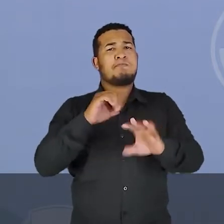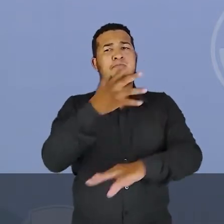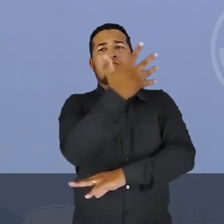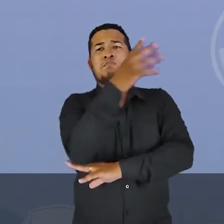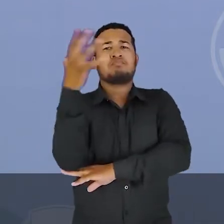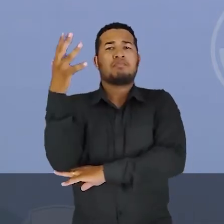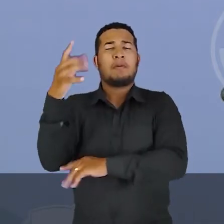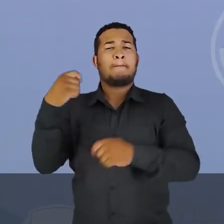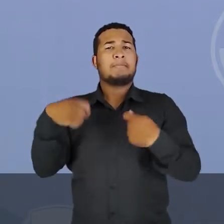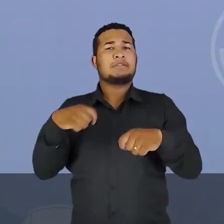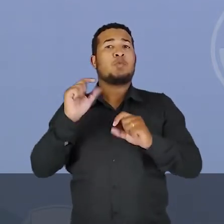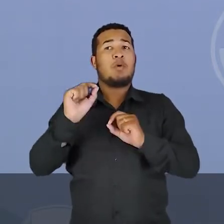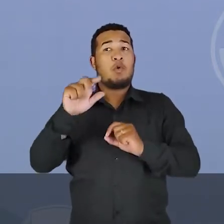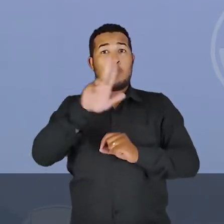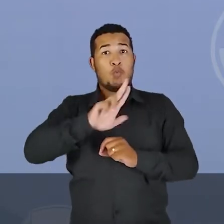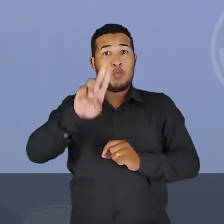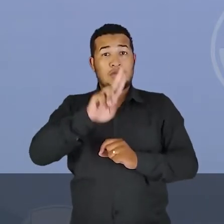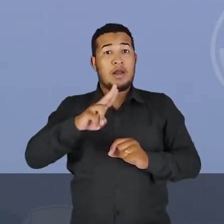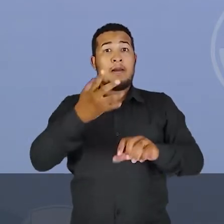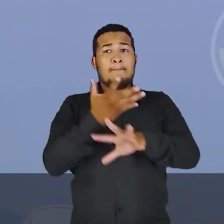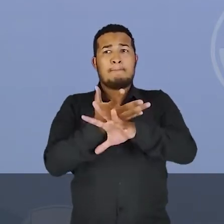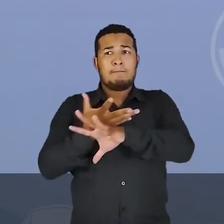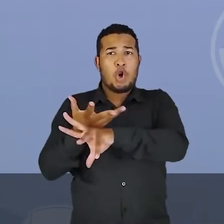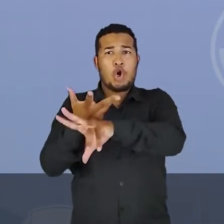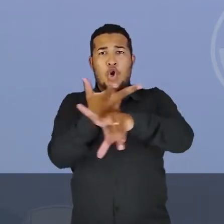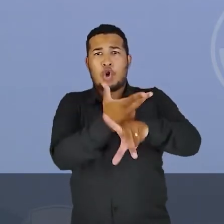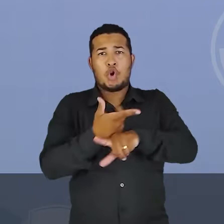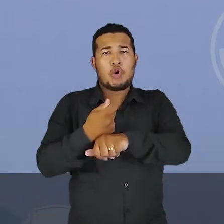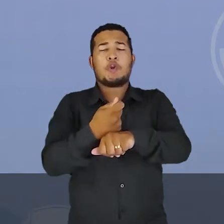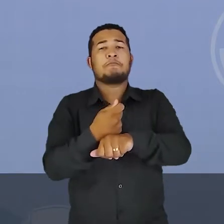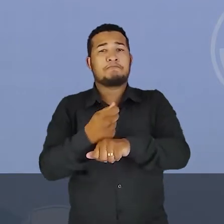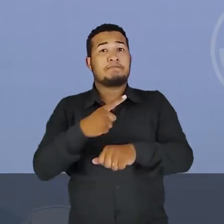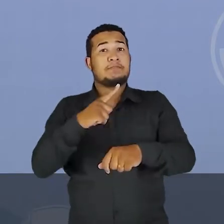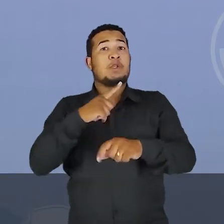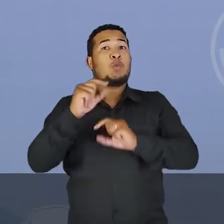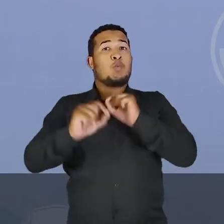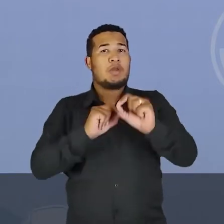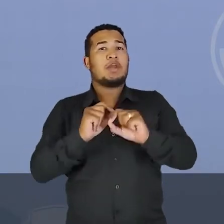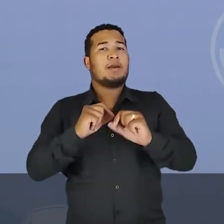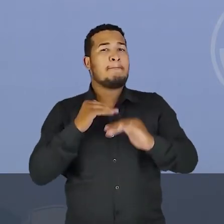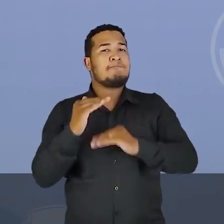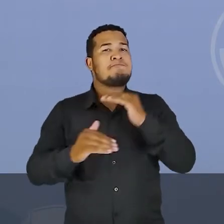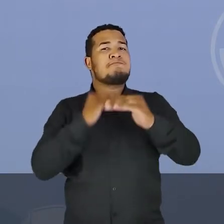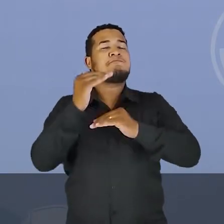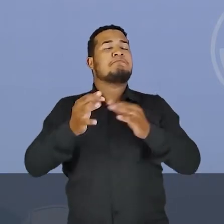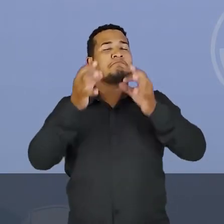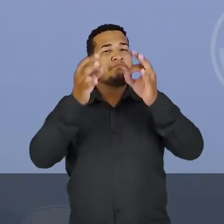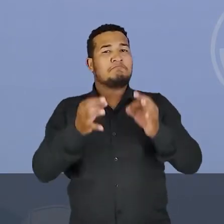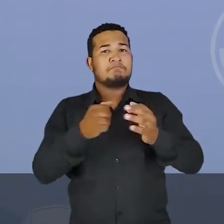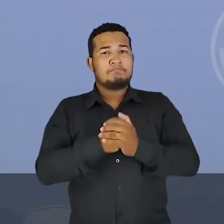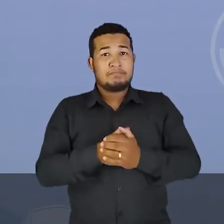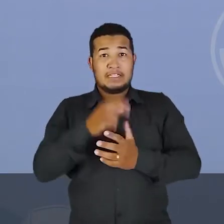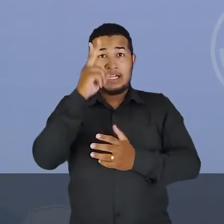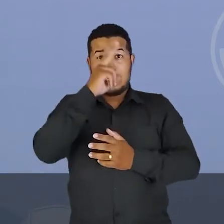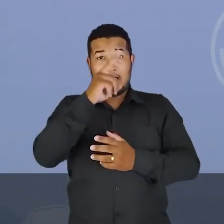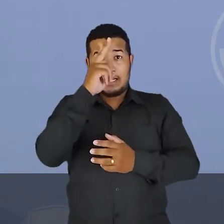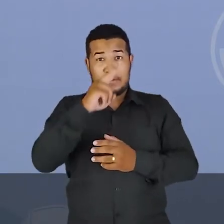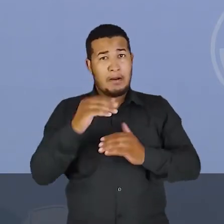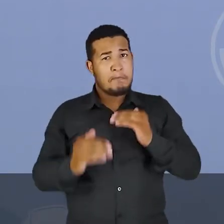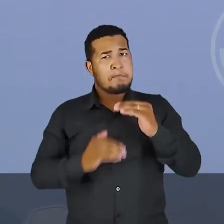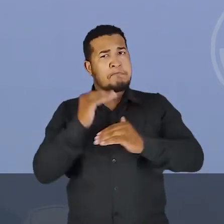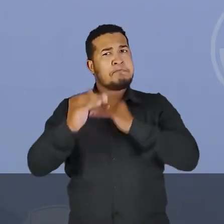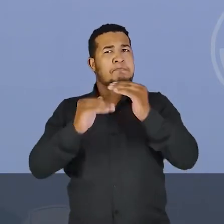ser utilizado em todas as disciplinas para que a gente tenha o chamado de desenvolvimento sustentável. Você lembra o que é o desenvolvimento